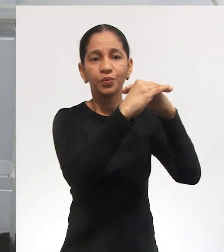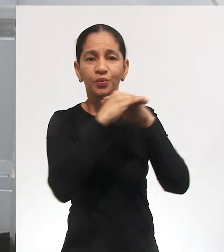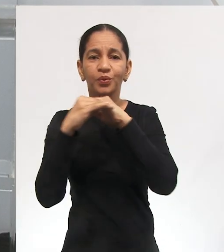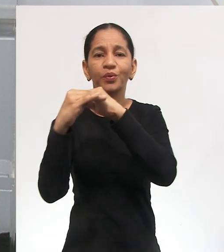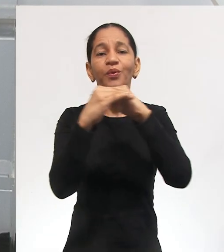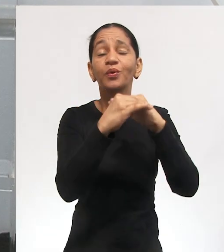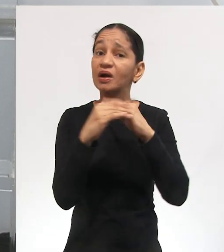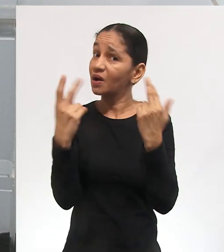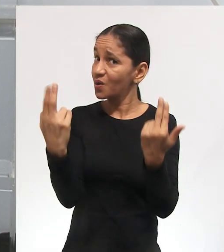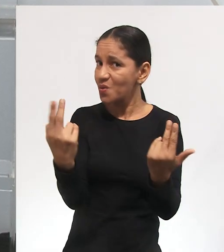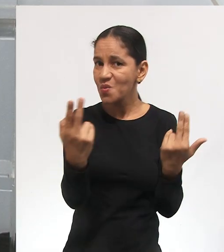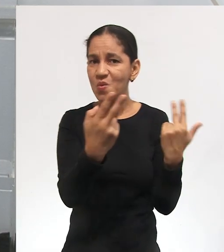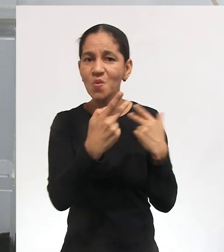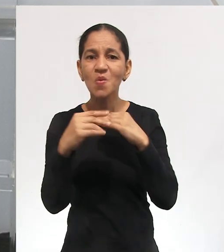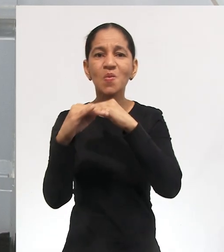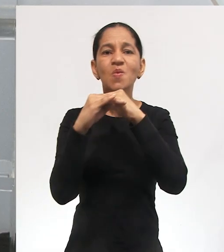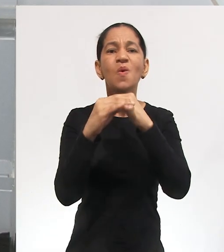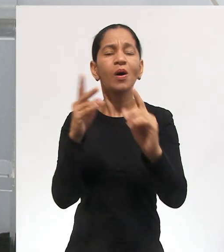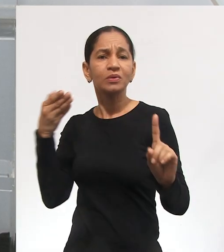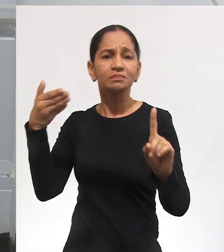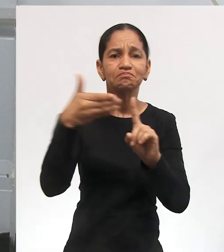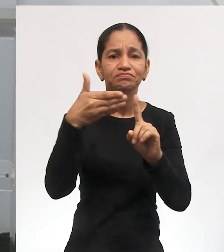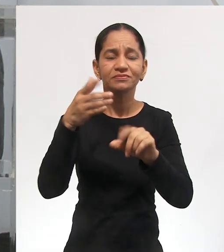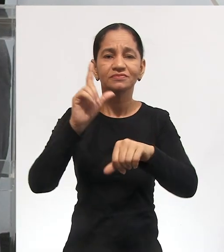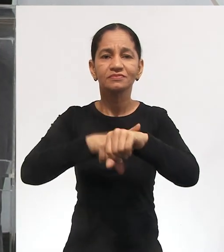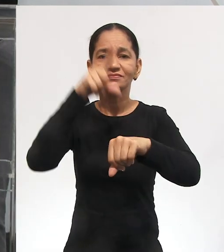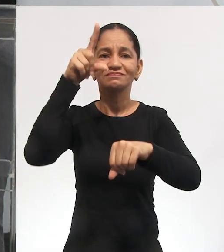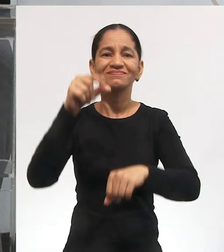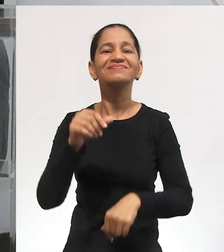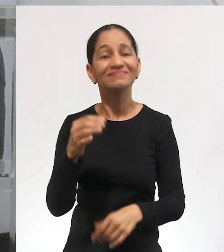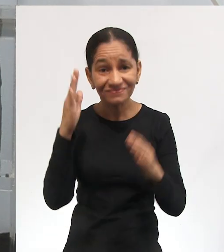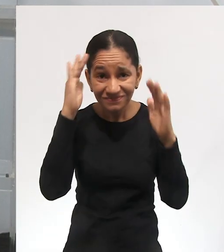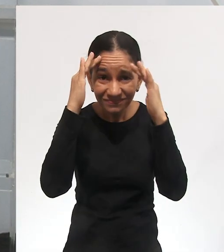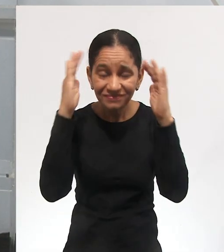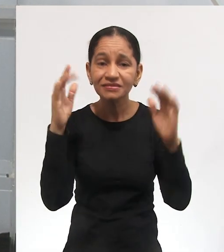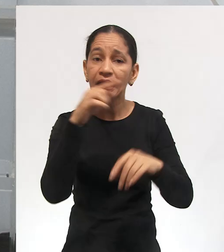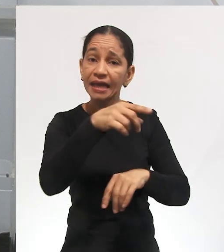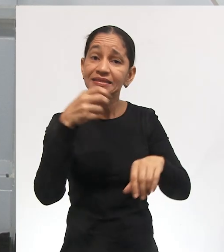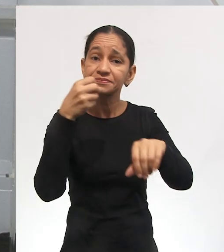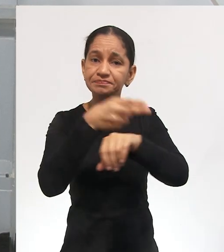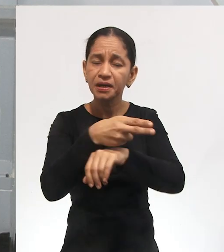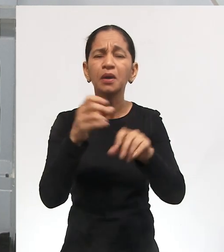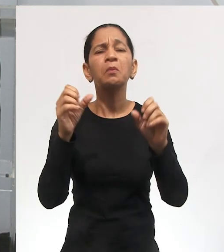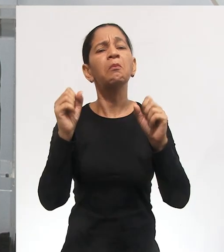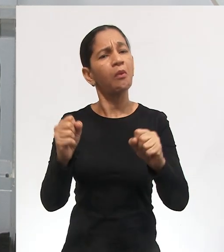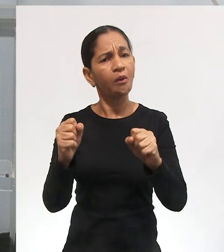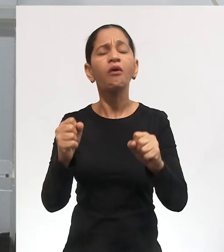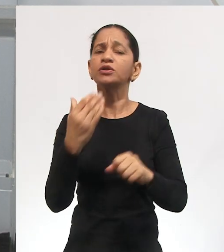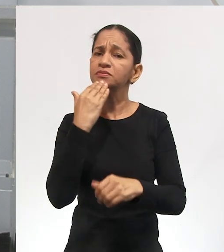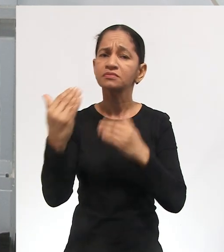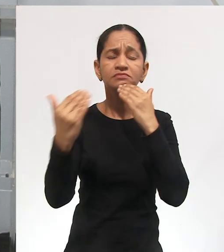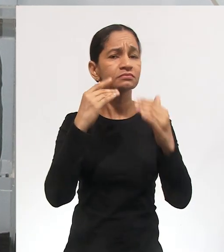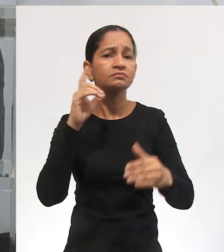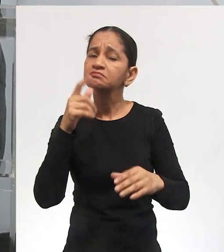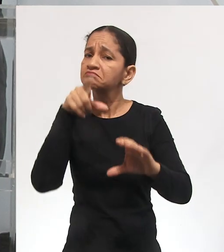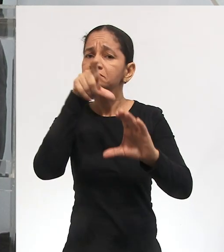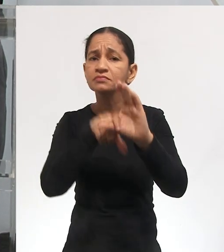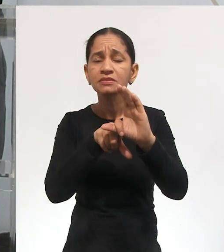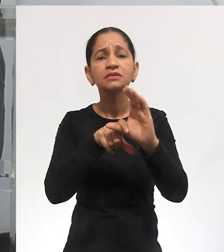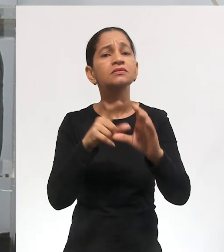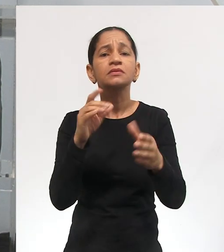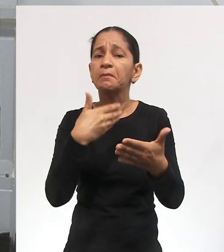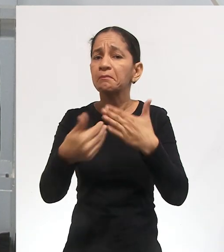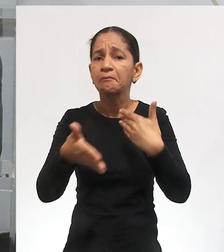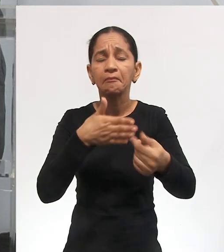responsável igual, igual e imediatamente. Aquele empregado vai poder cobrar de qualquer sócio, vai poder